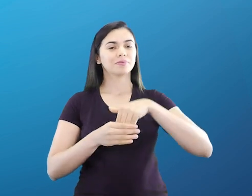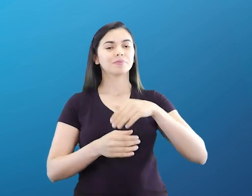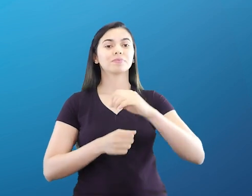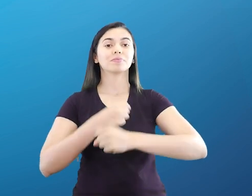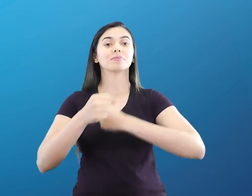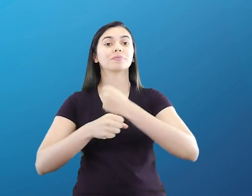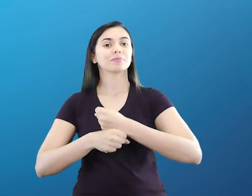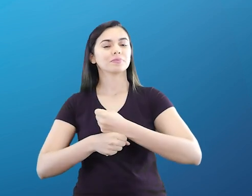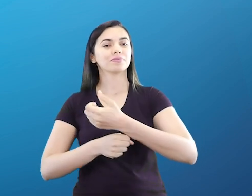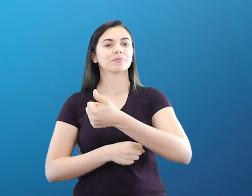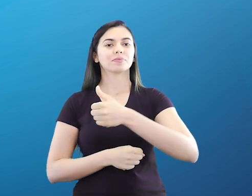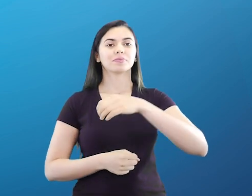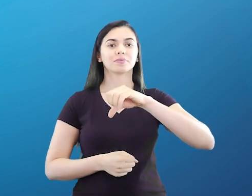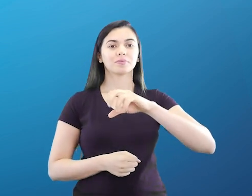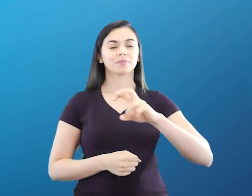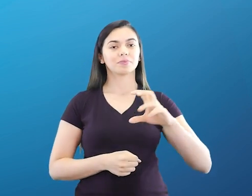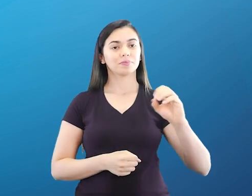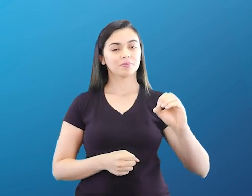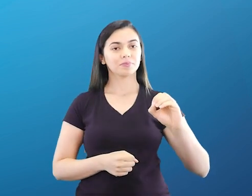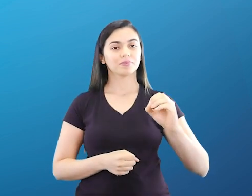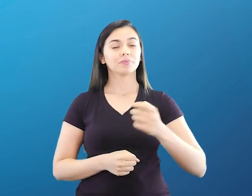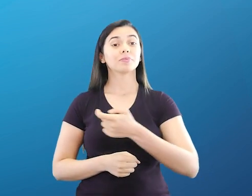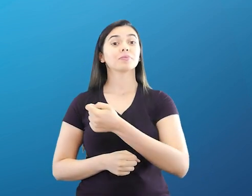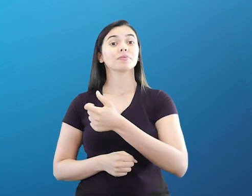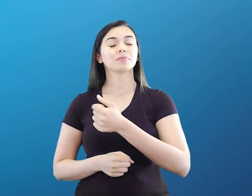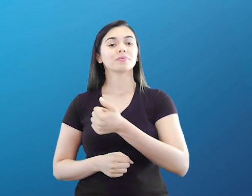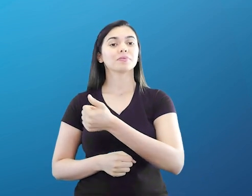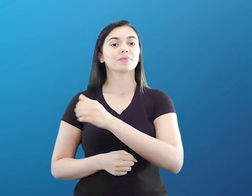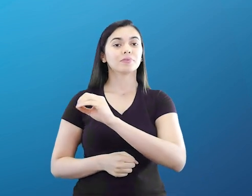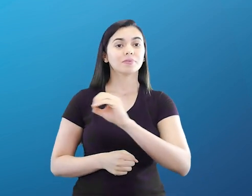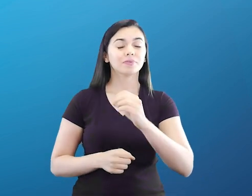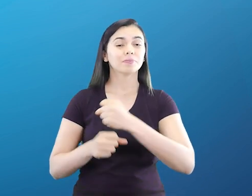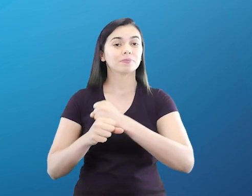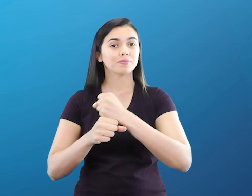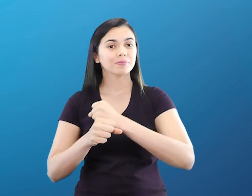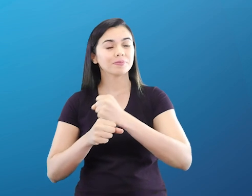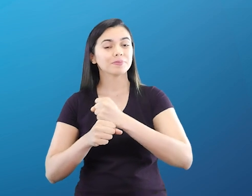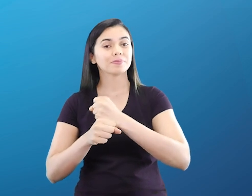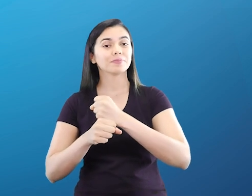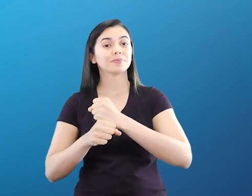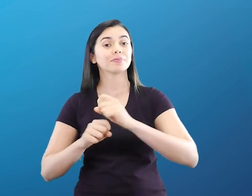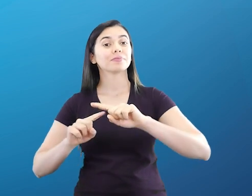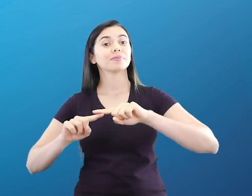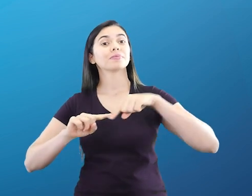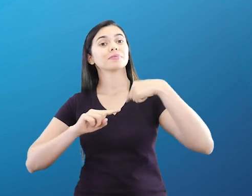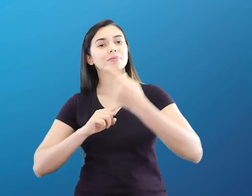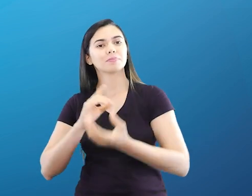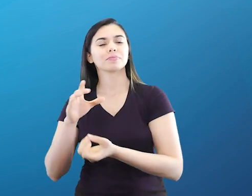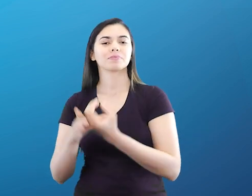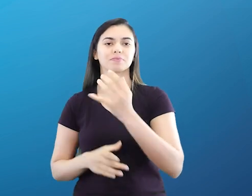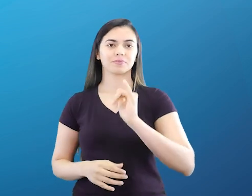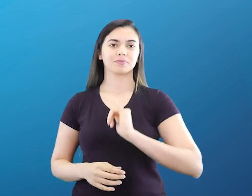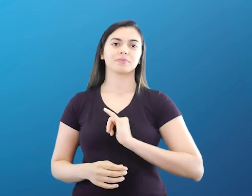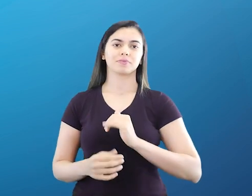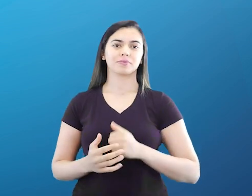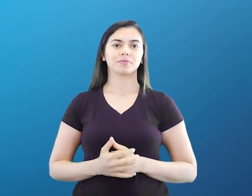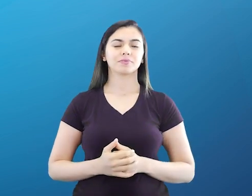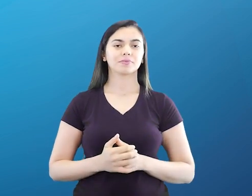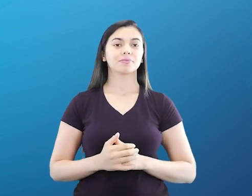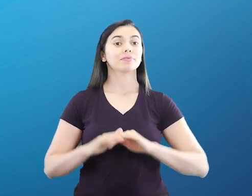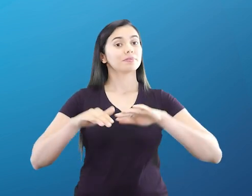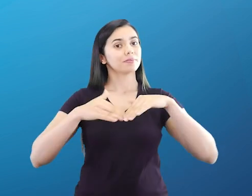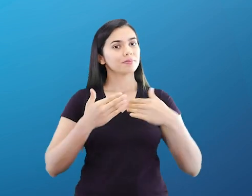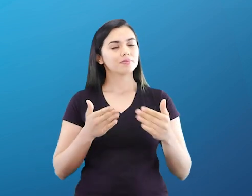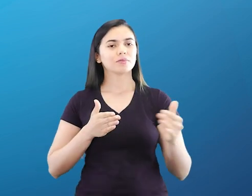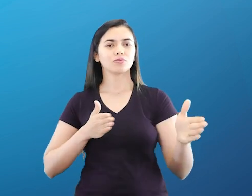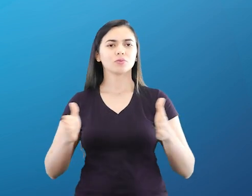em 1950, quase, né, 100 anos, há quase 100 anos da fundação de Imperatriz.